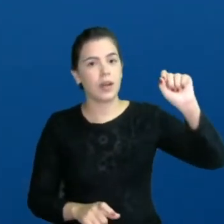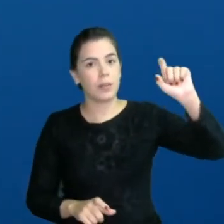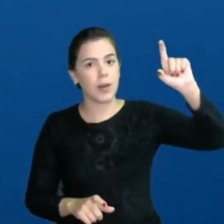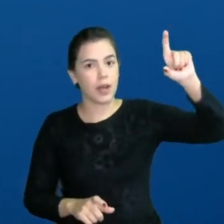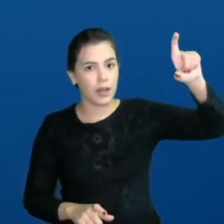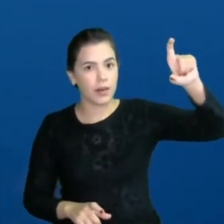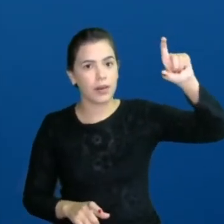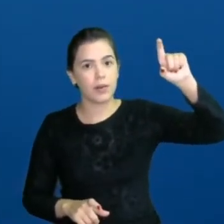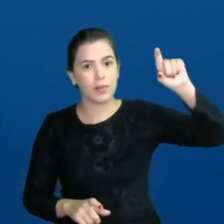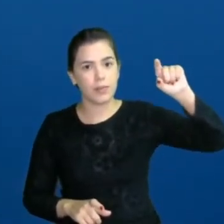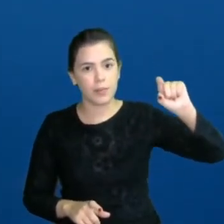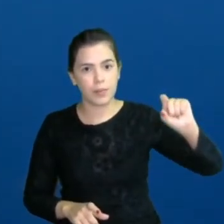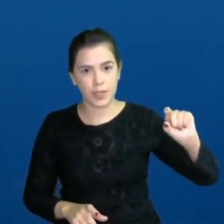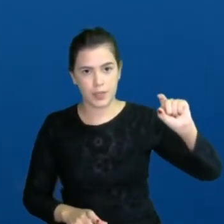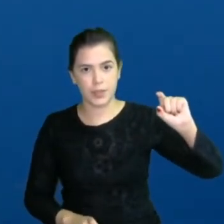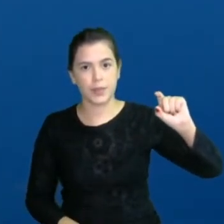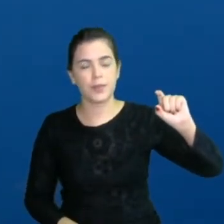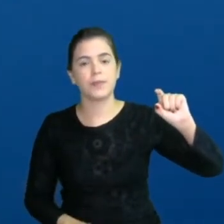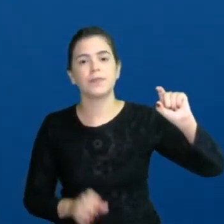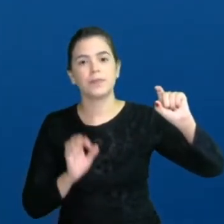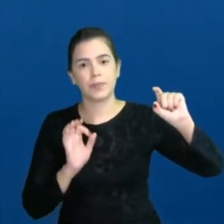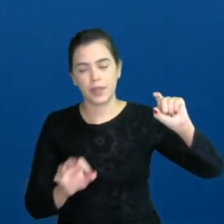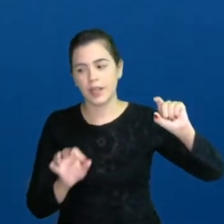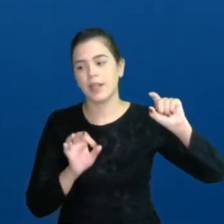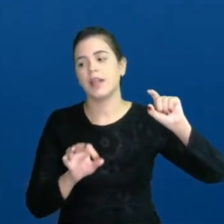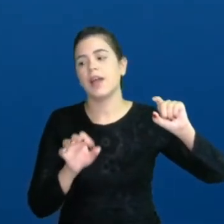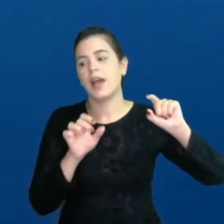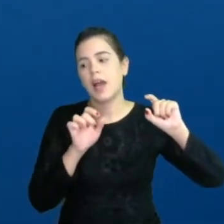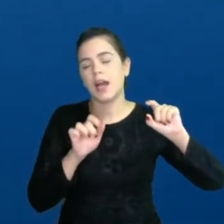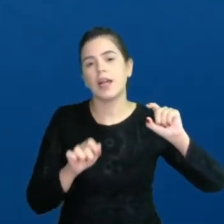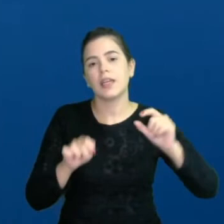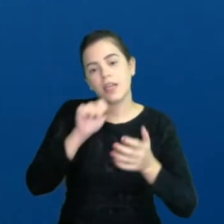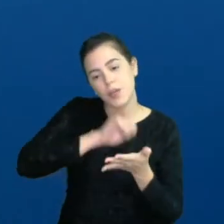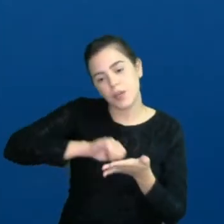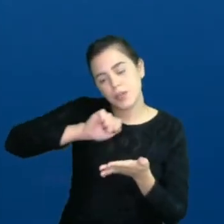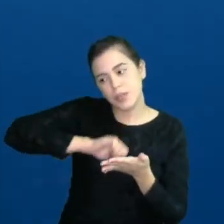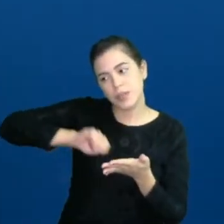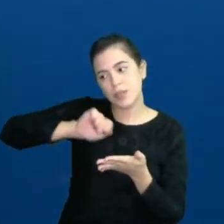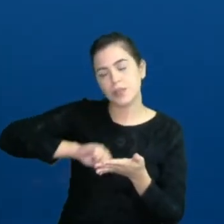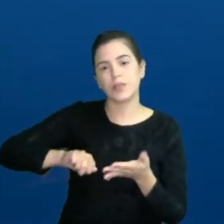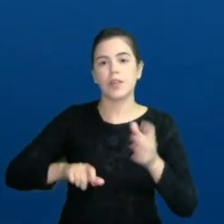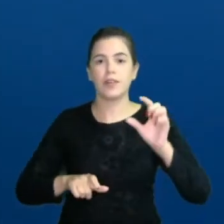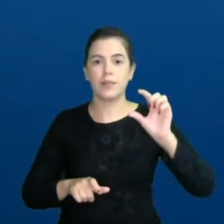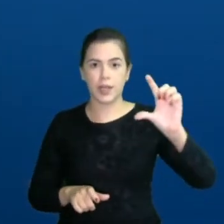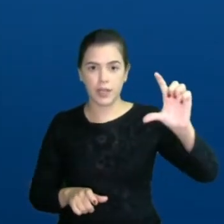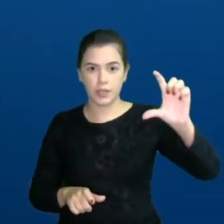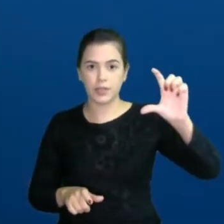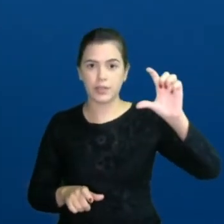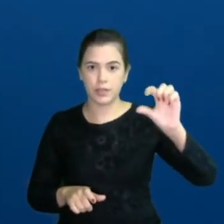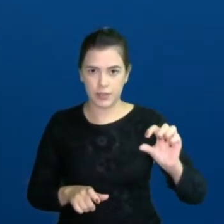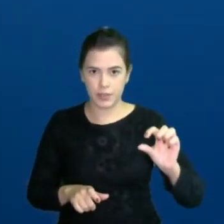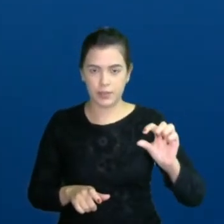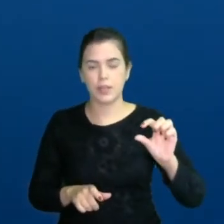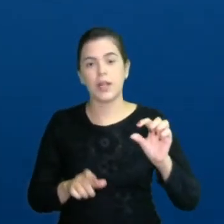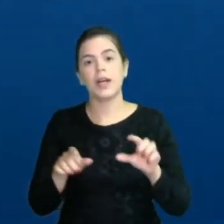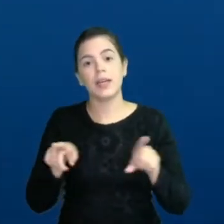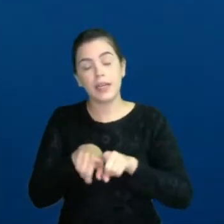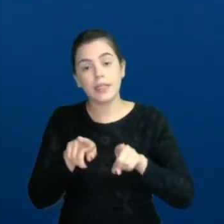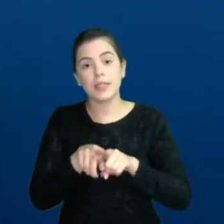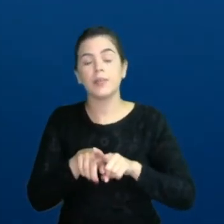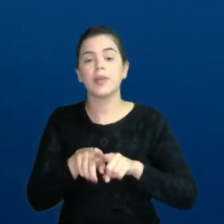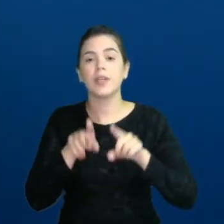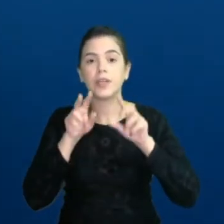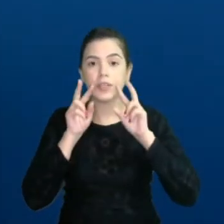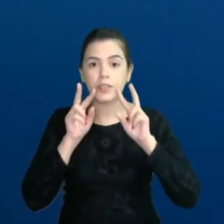maiúscula, a letra de imprensa minúscula, a cursiva maiúscula, a cursiva minúscula. E a gente viu